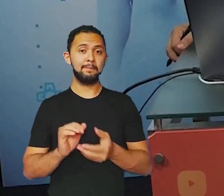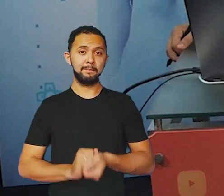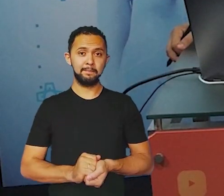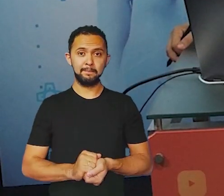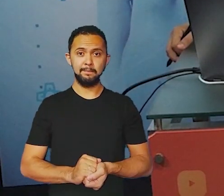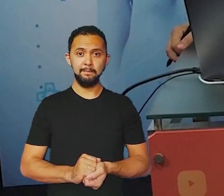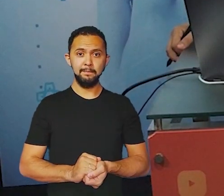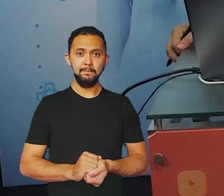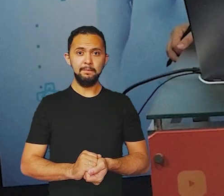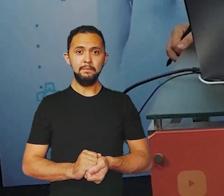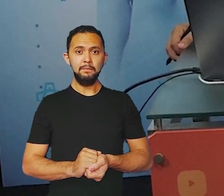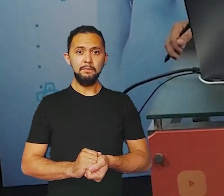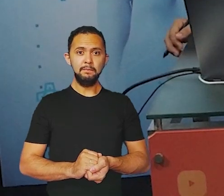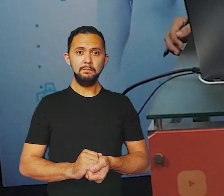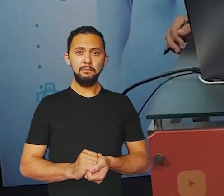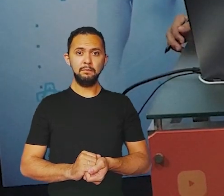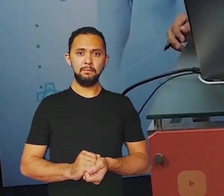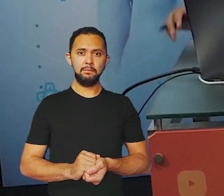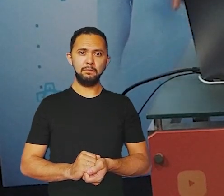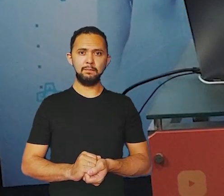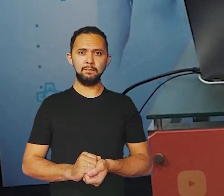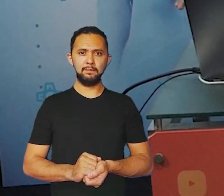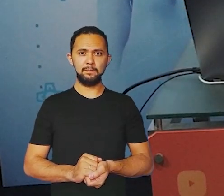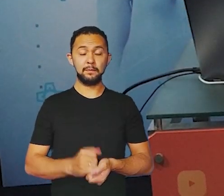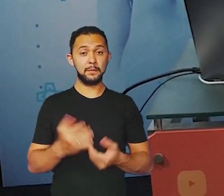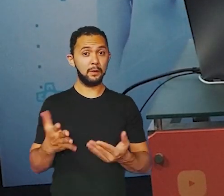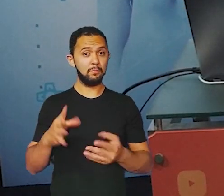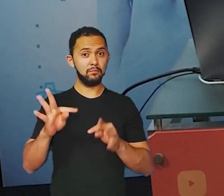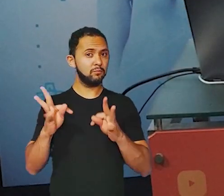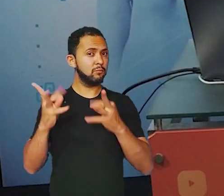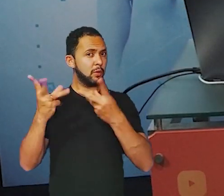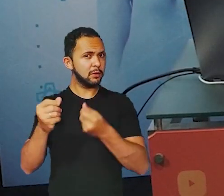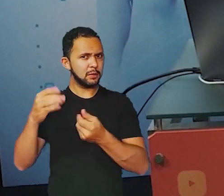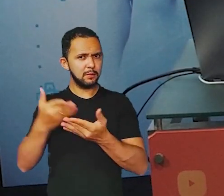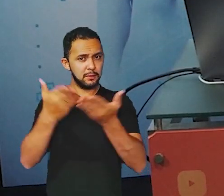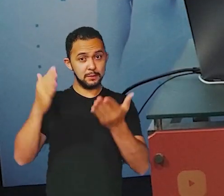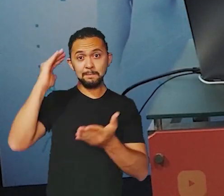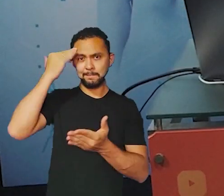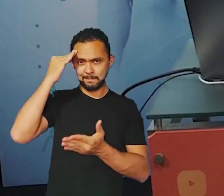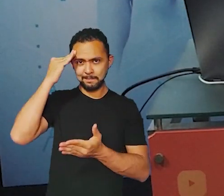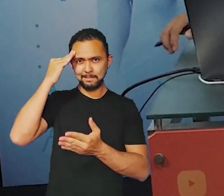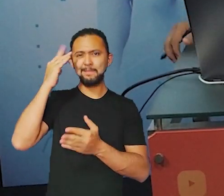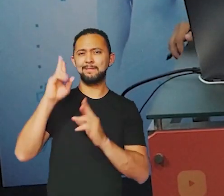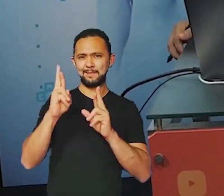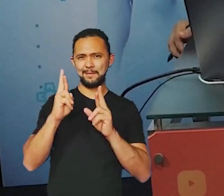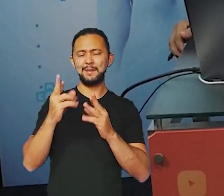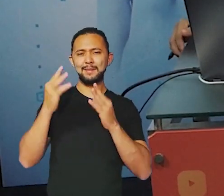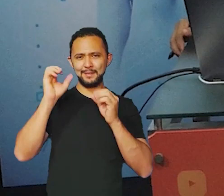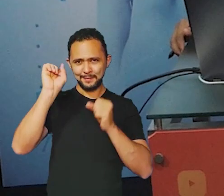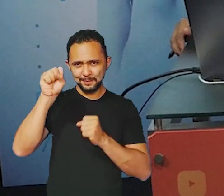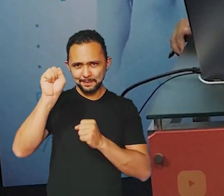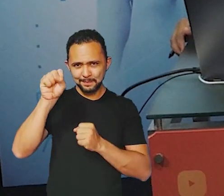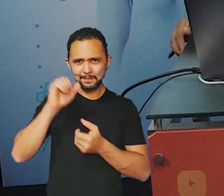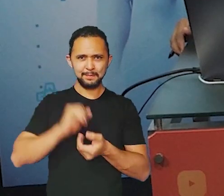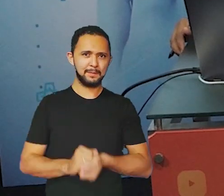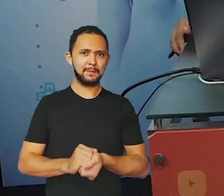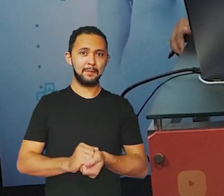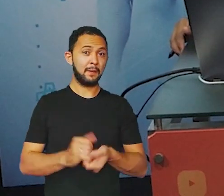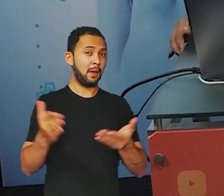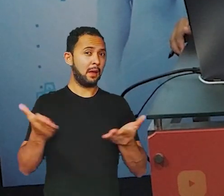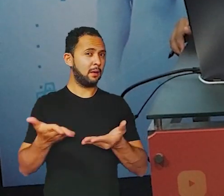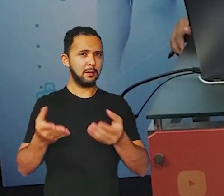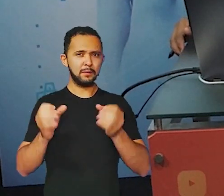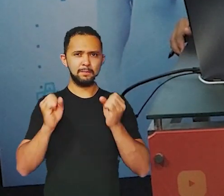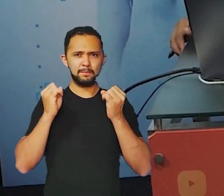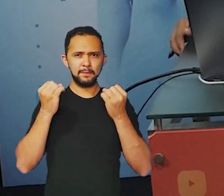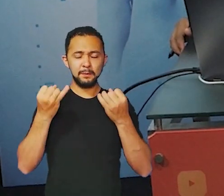Beleza? Tá show de bola? Todo mundo está entendendo? Eu espero que sim. Agora, nós vamos falar um pouco